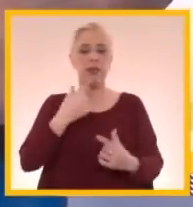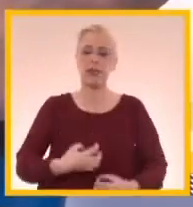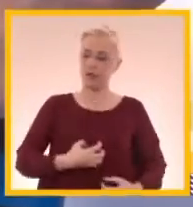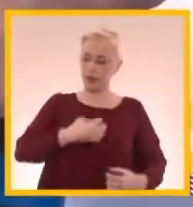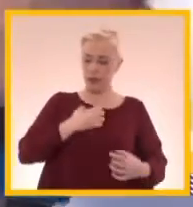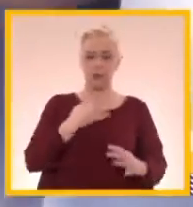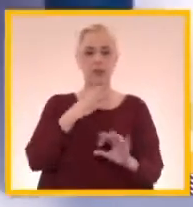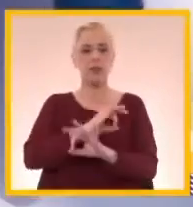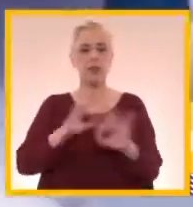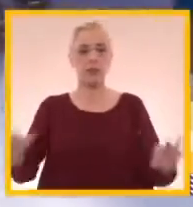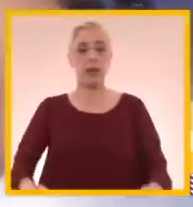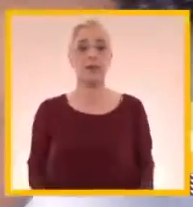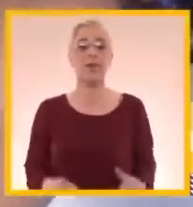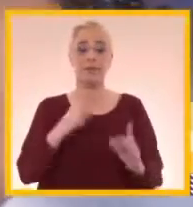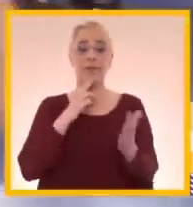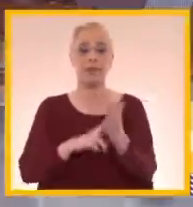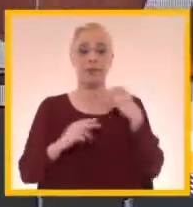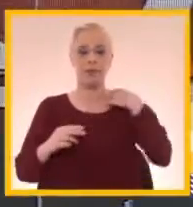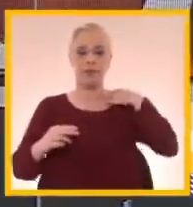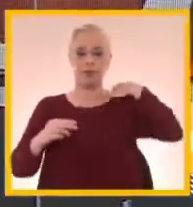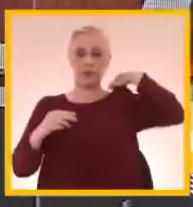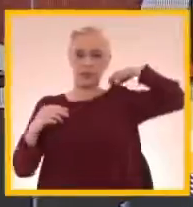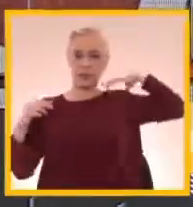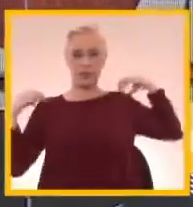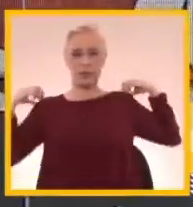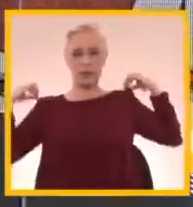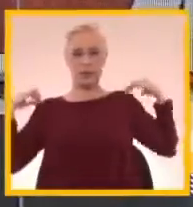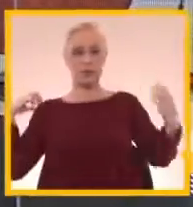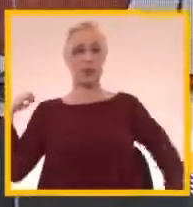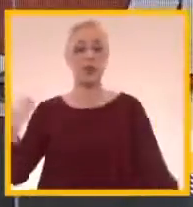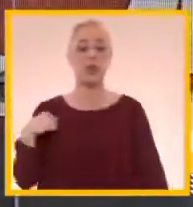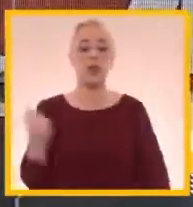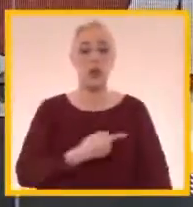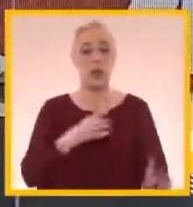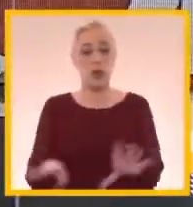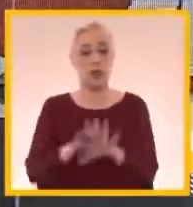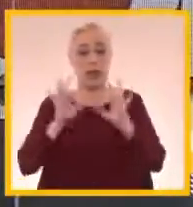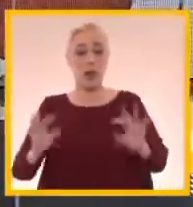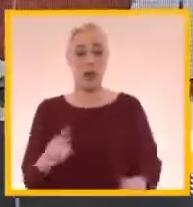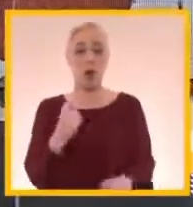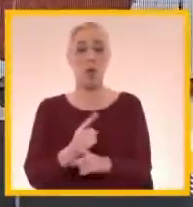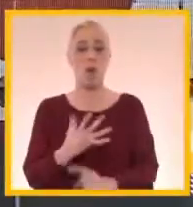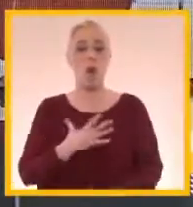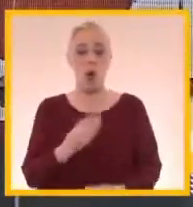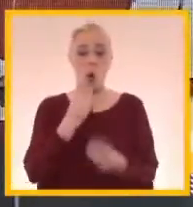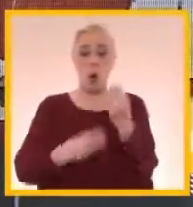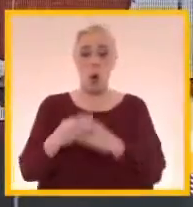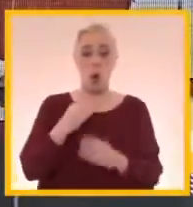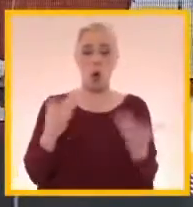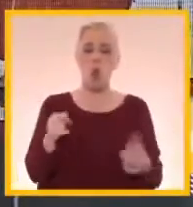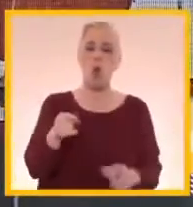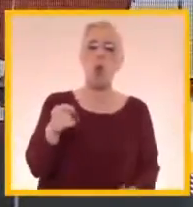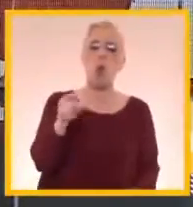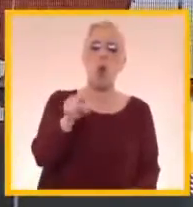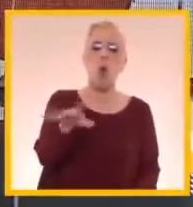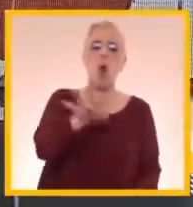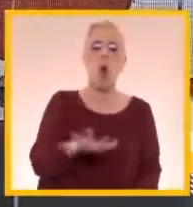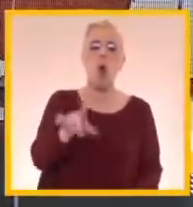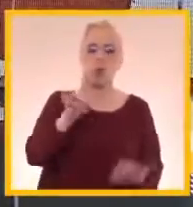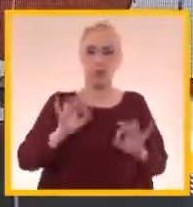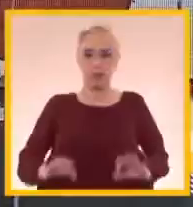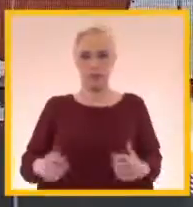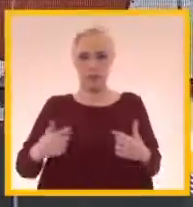mensagens espetaculares. Olha, isso é verdade, somos todos iguais e não podias ter dito melhor. Somos todos iguais também no gosto pela comida. Vens de onde, Julião? Posso eu